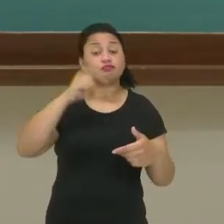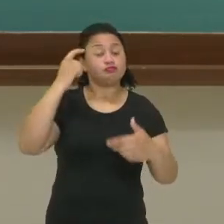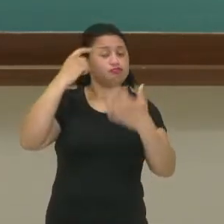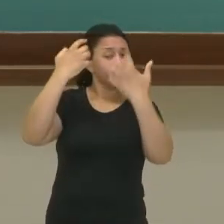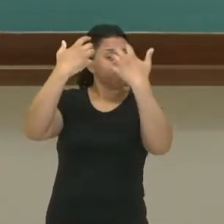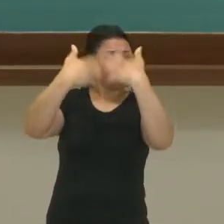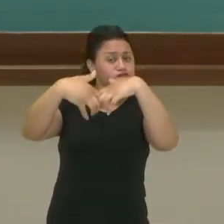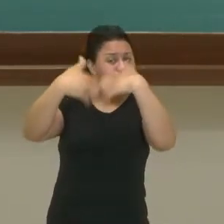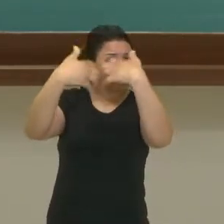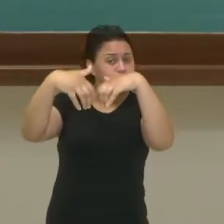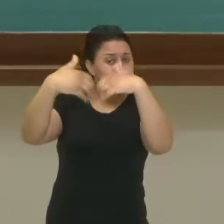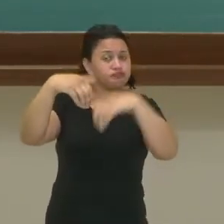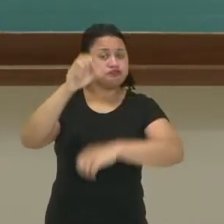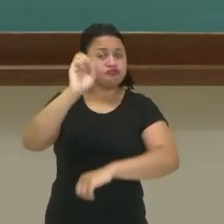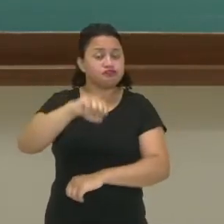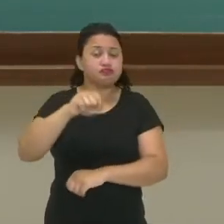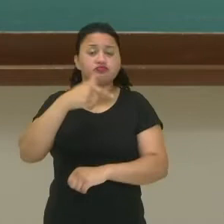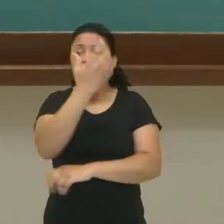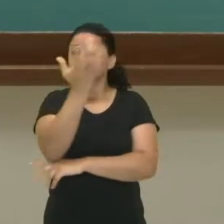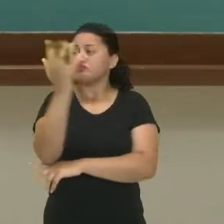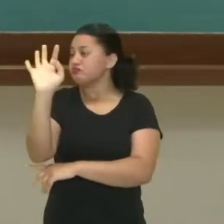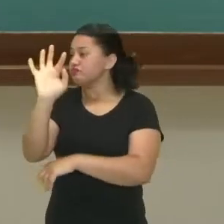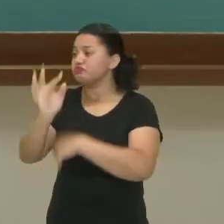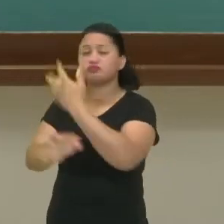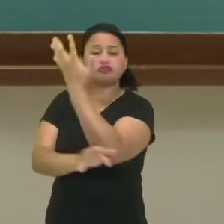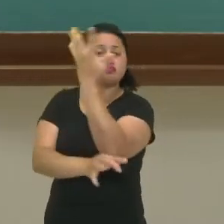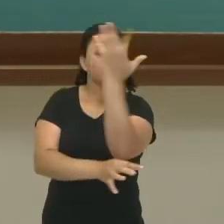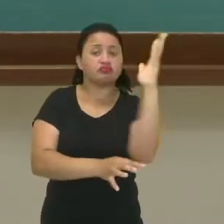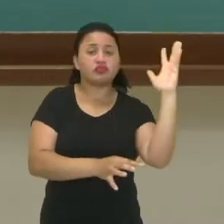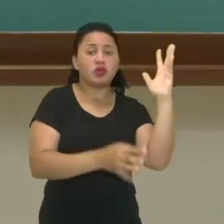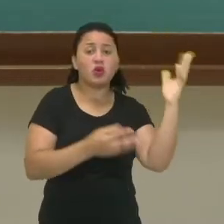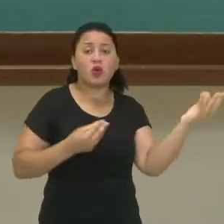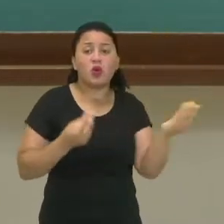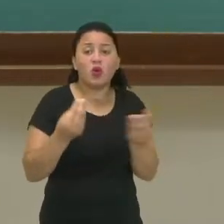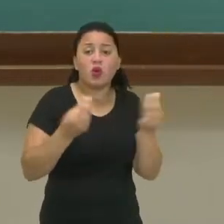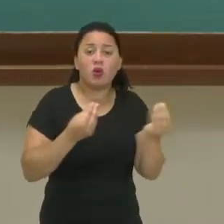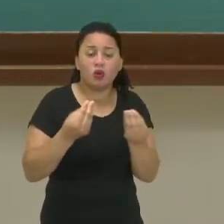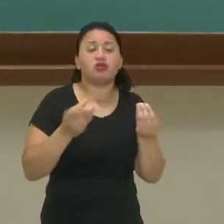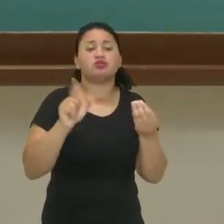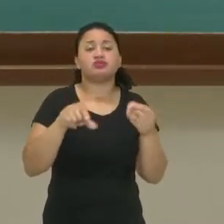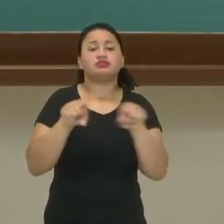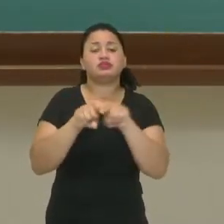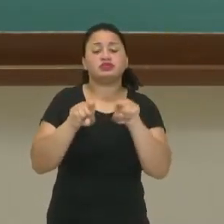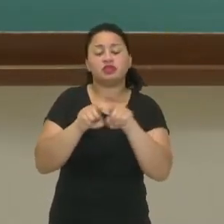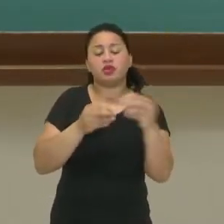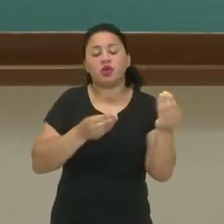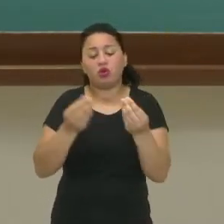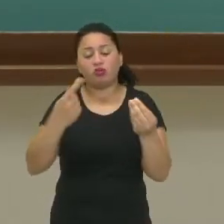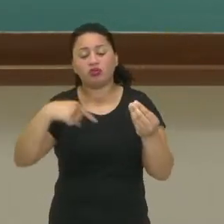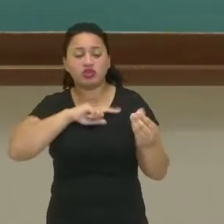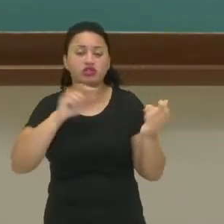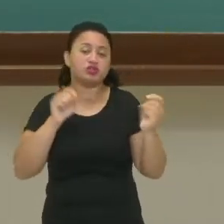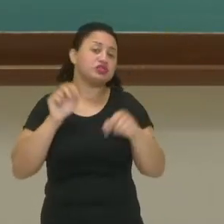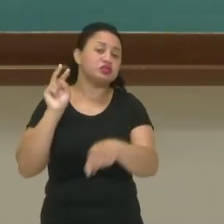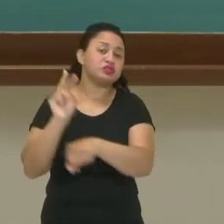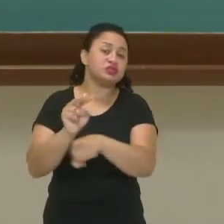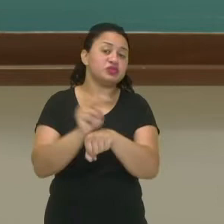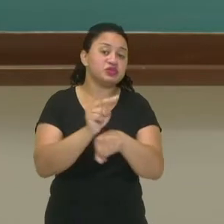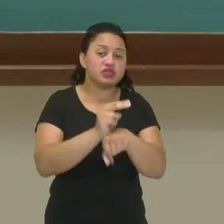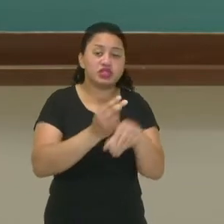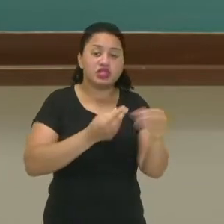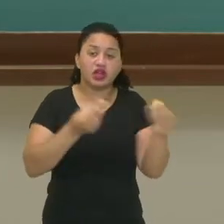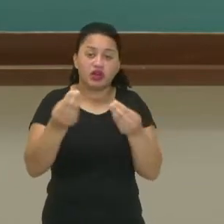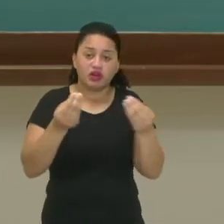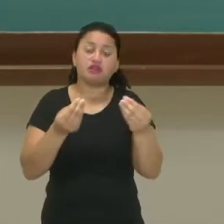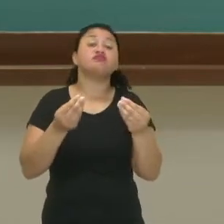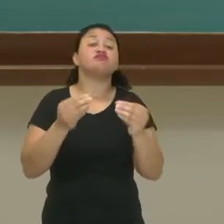sobre isso, esse do meio ambiente nosso, como que ele está, como que a gente pode cuidar dele. Tudo isso está